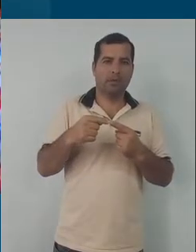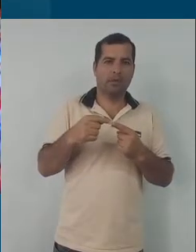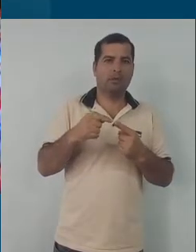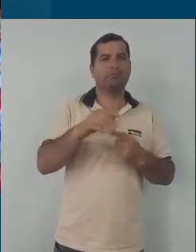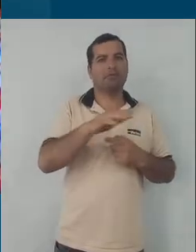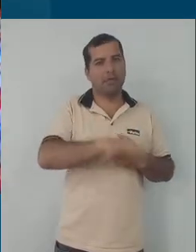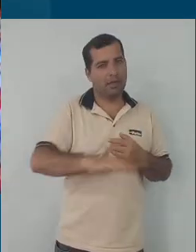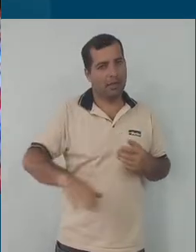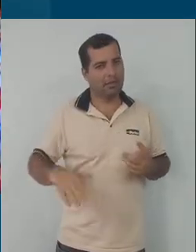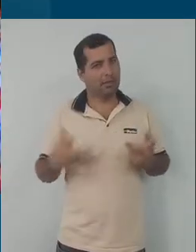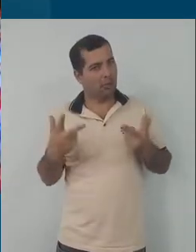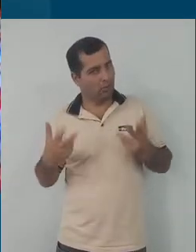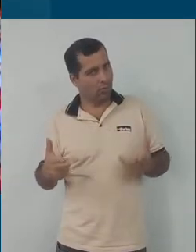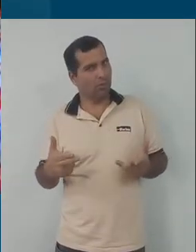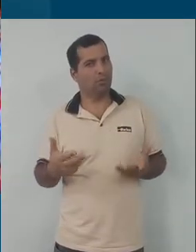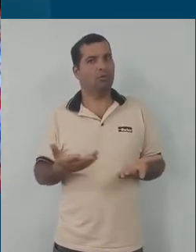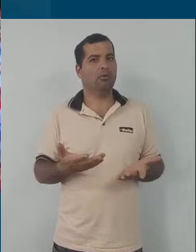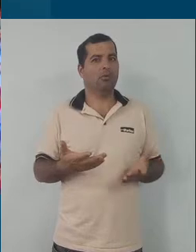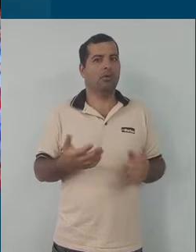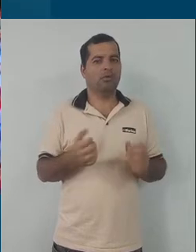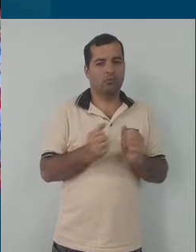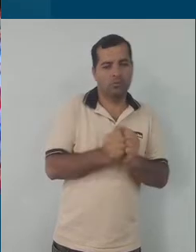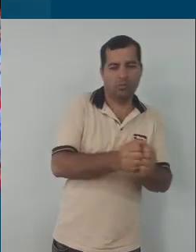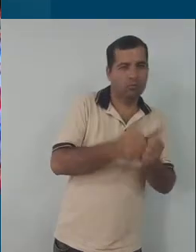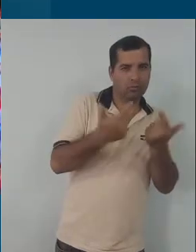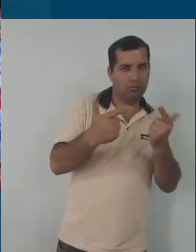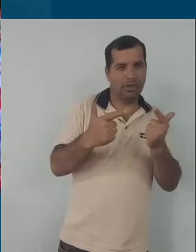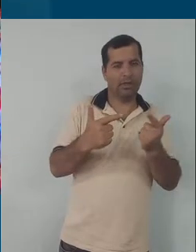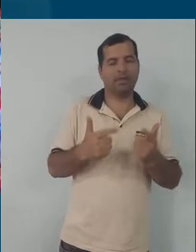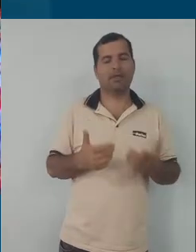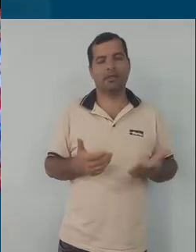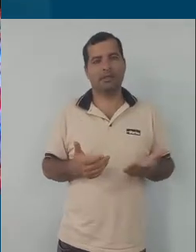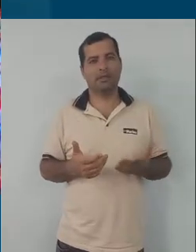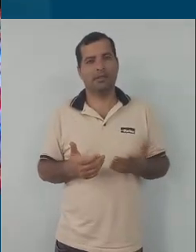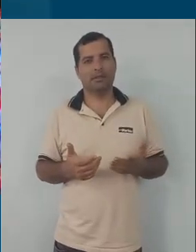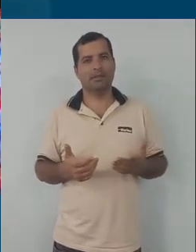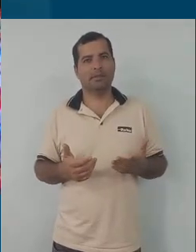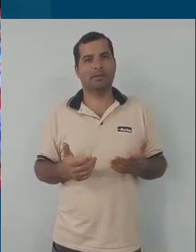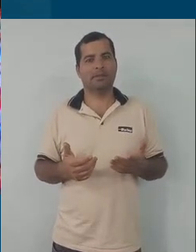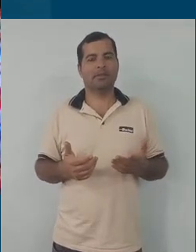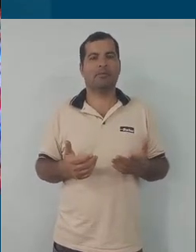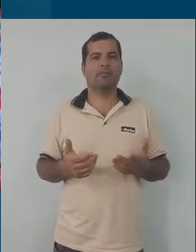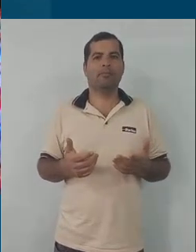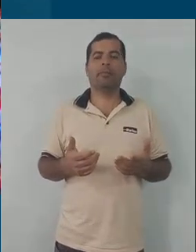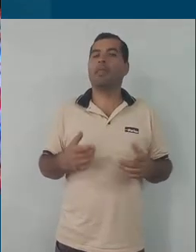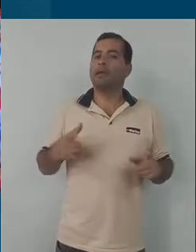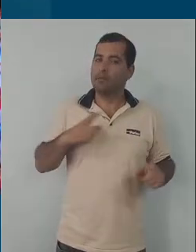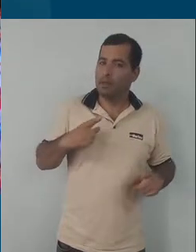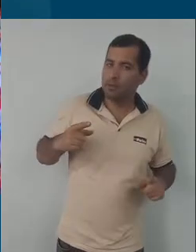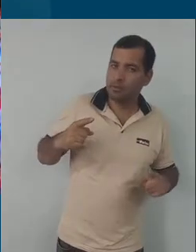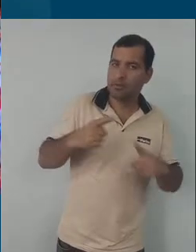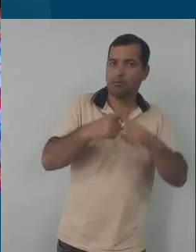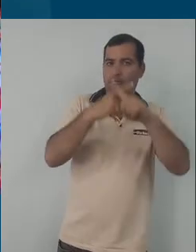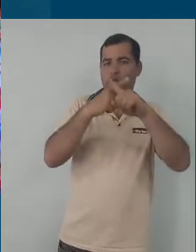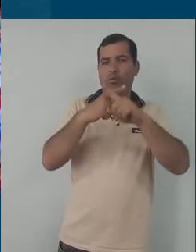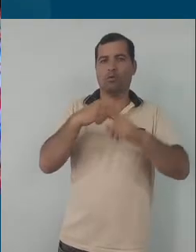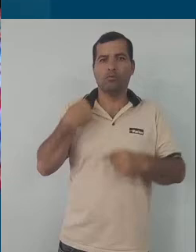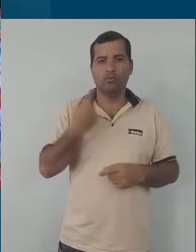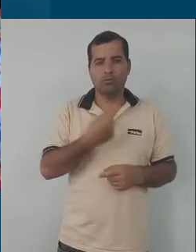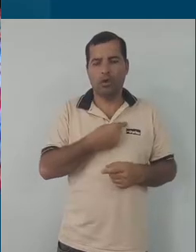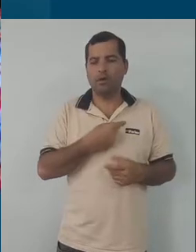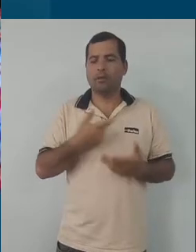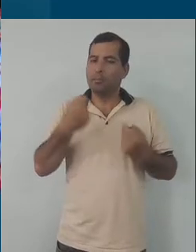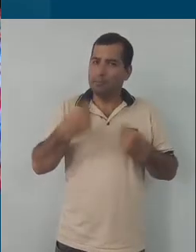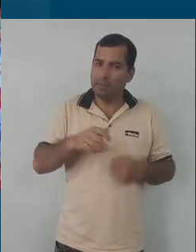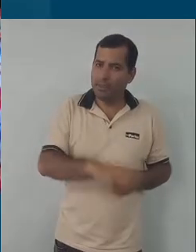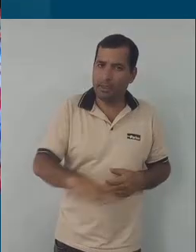pergunta lá das crianças que não acompanham o conteúdo, que diz o seguinte: o maior desafio é despertar o interesse no processo de